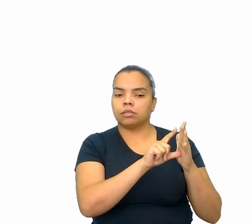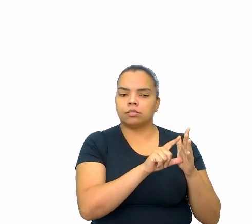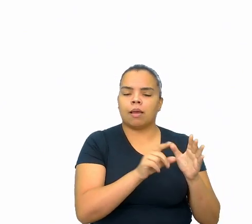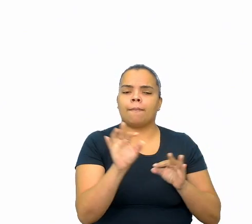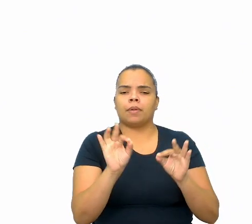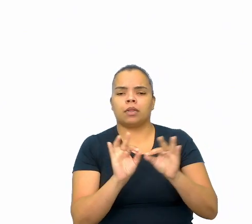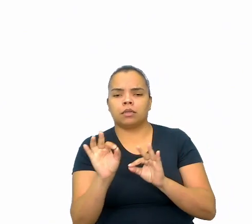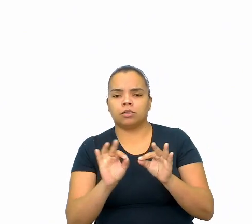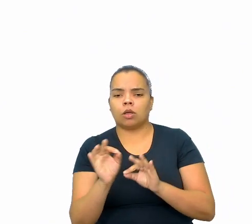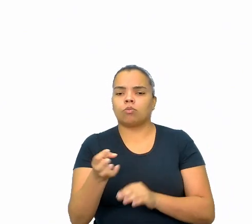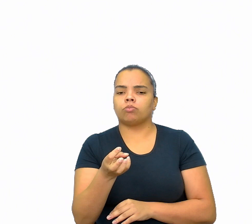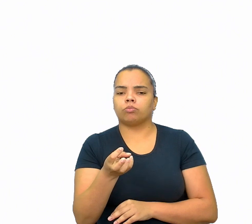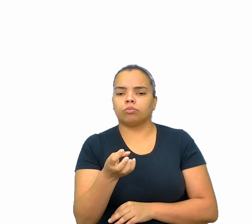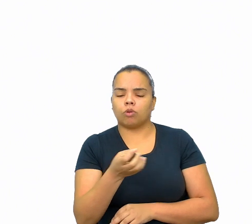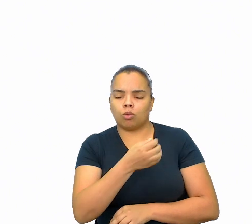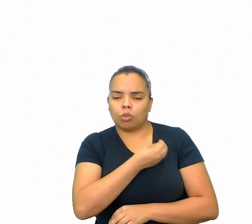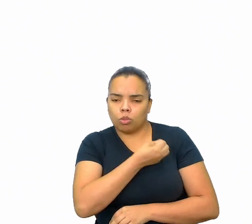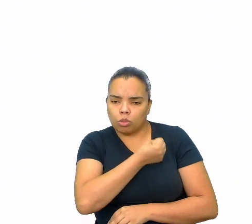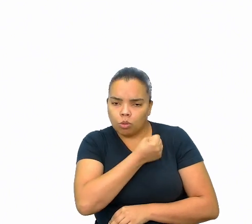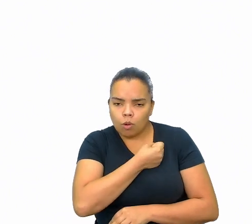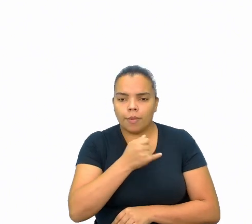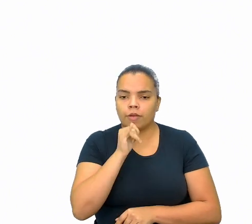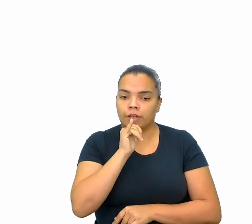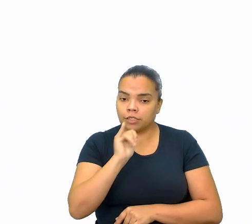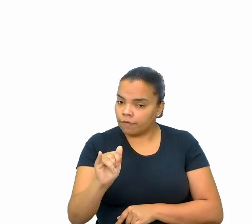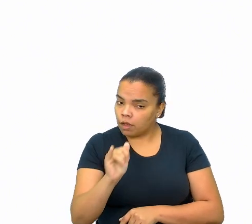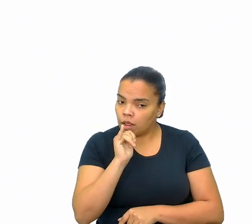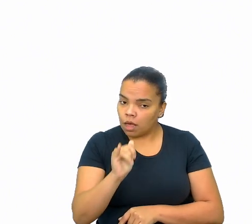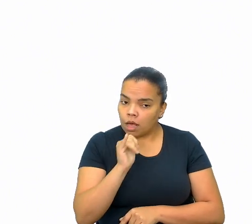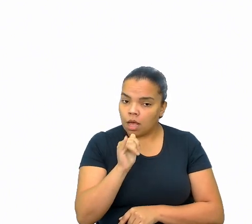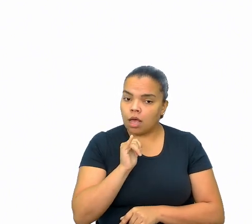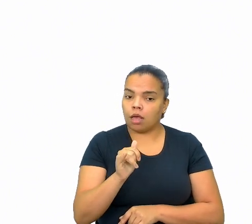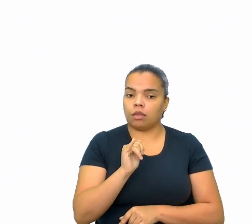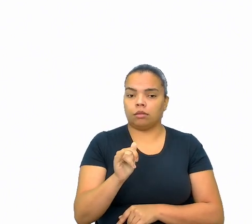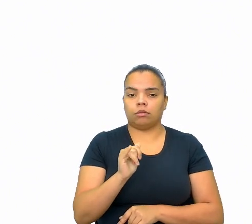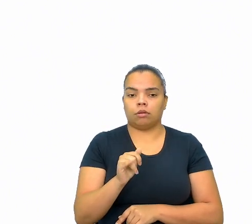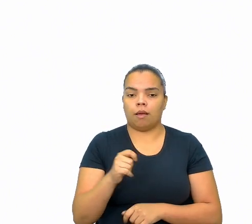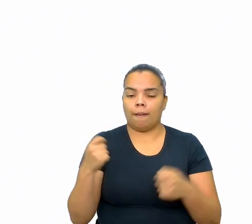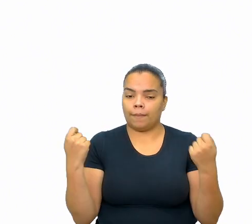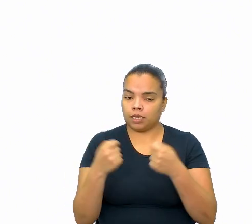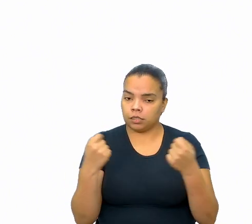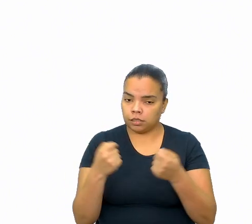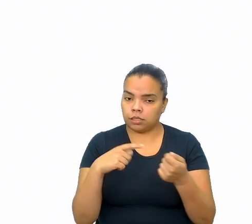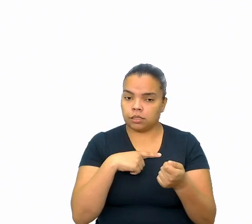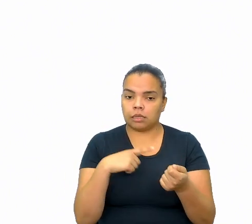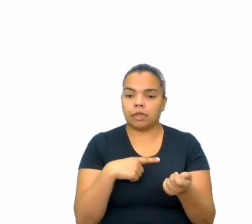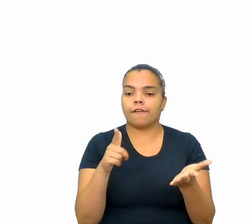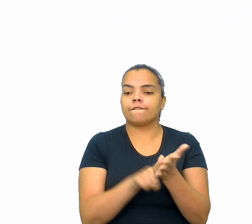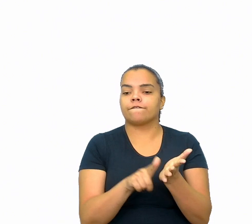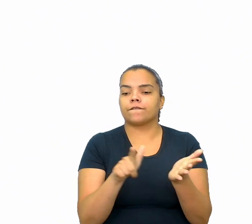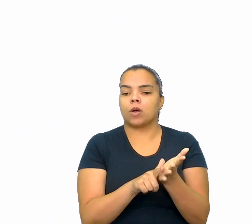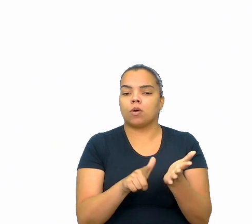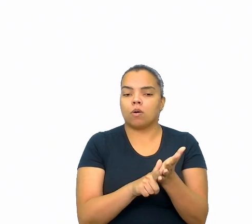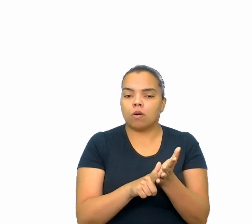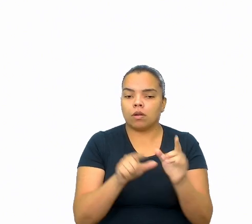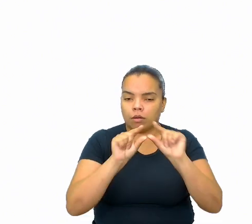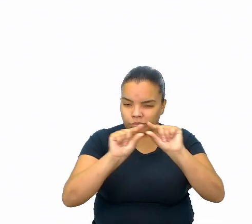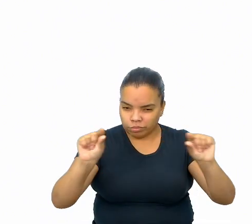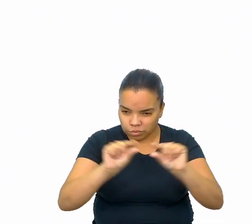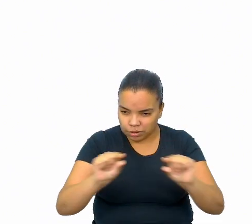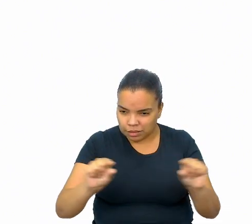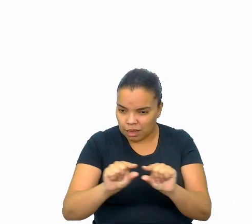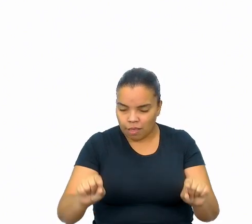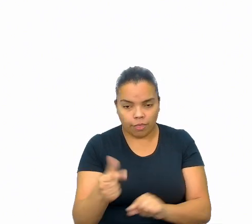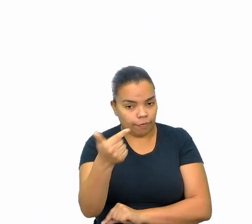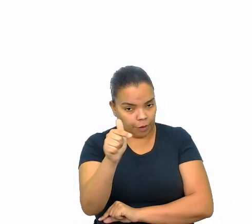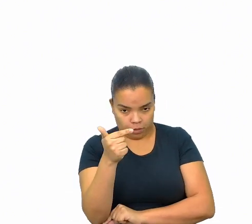vão ser ditados. A gente deve separar, né, as folhas sem pauta, então sem